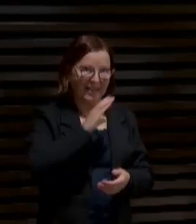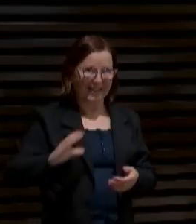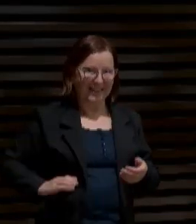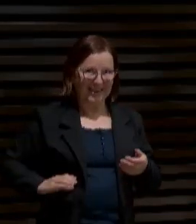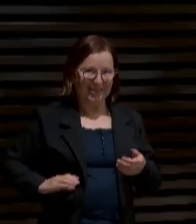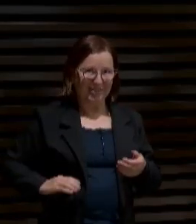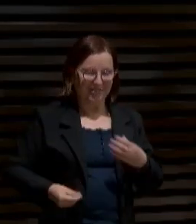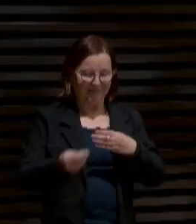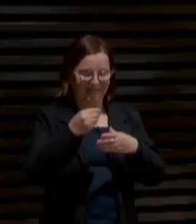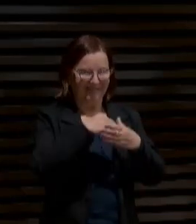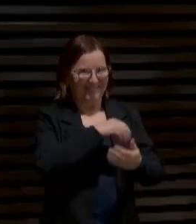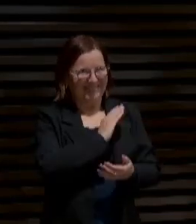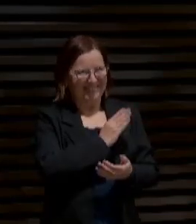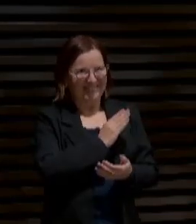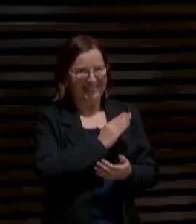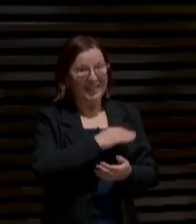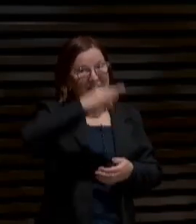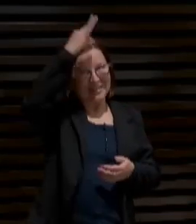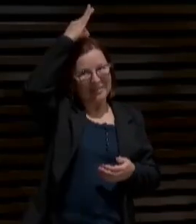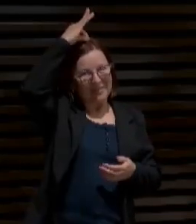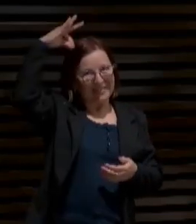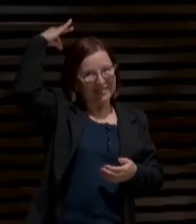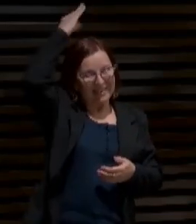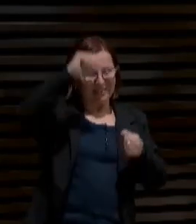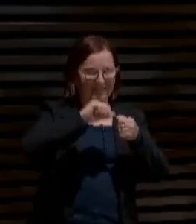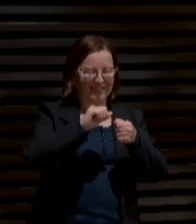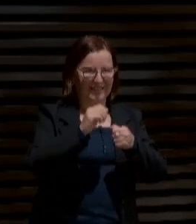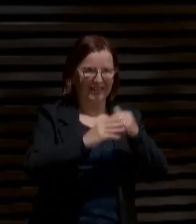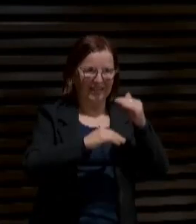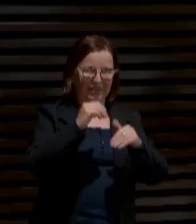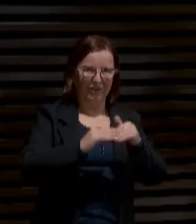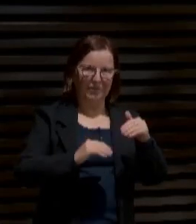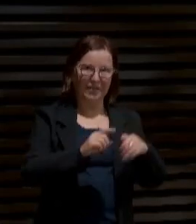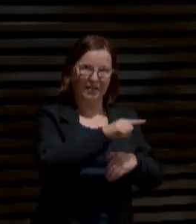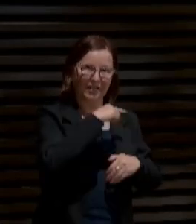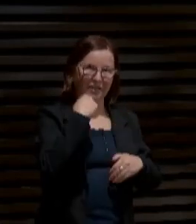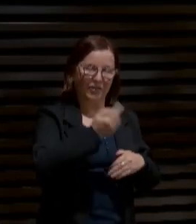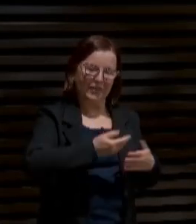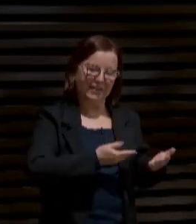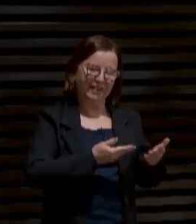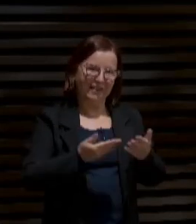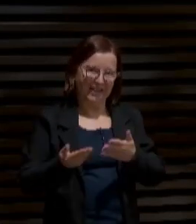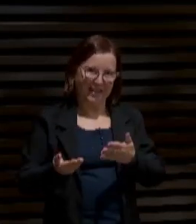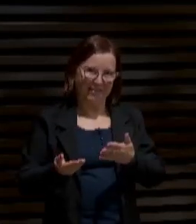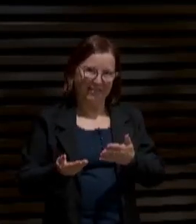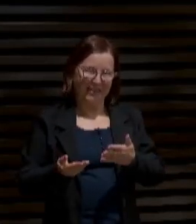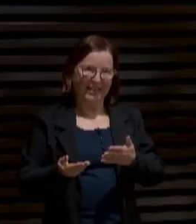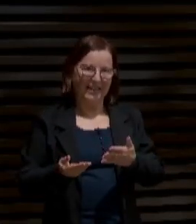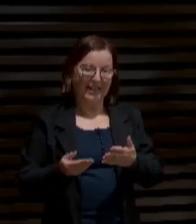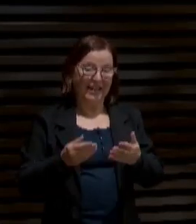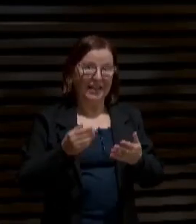o espírito santo de Deus agindo em nós aqui nos vai conduzir nessa a Santificação